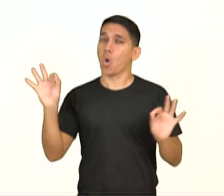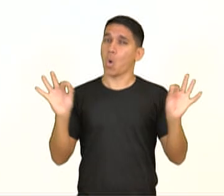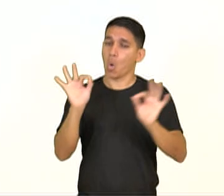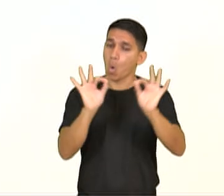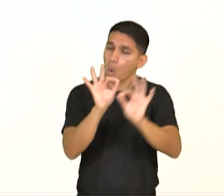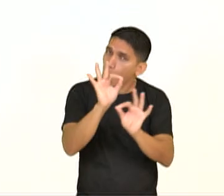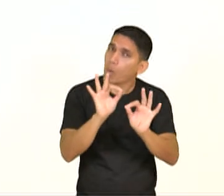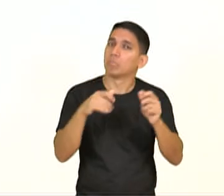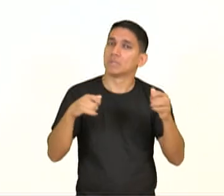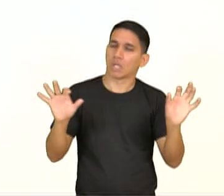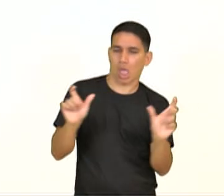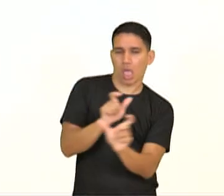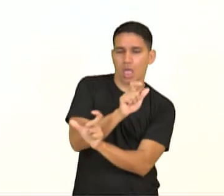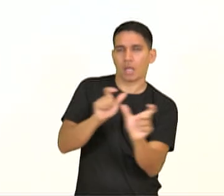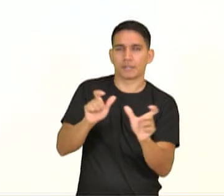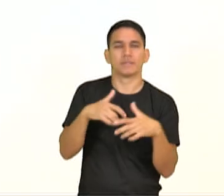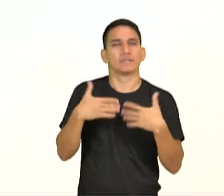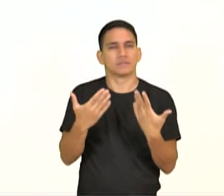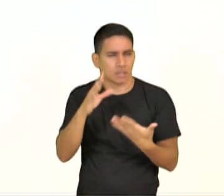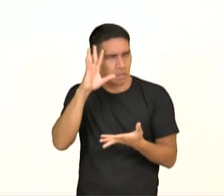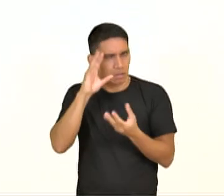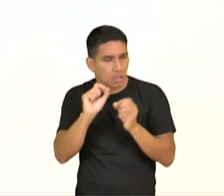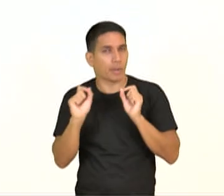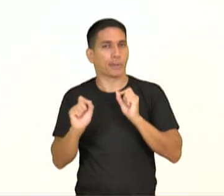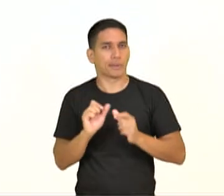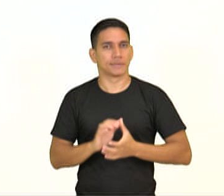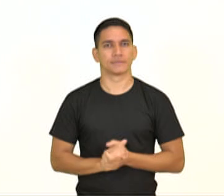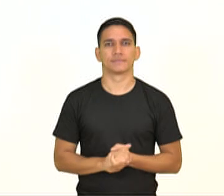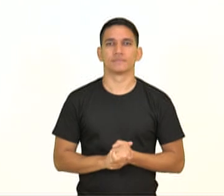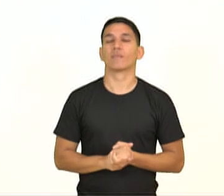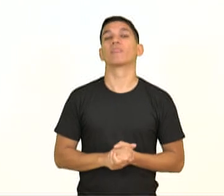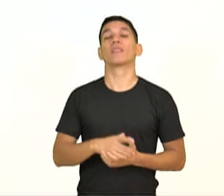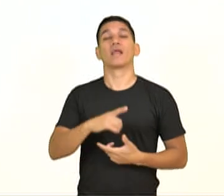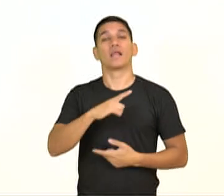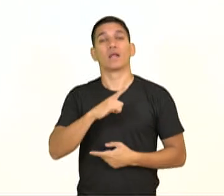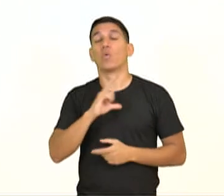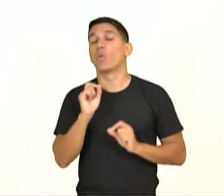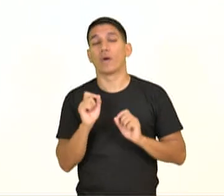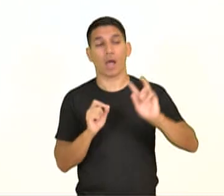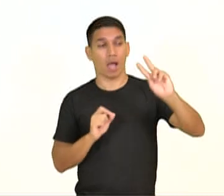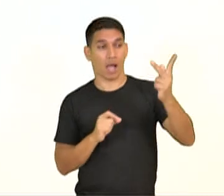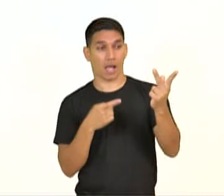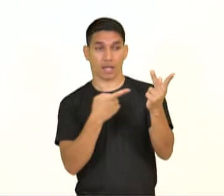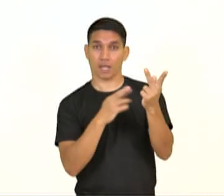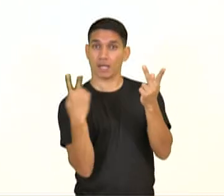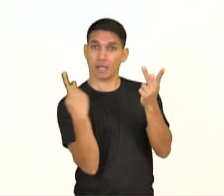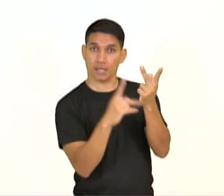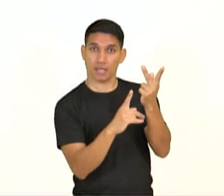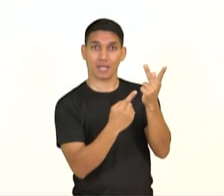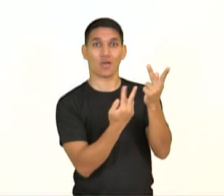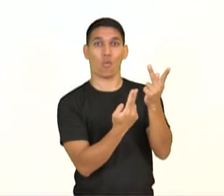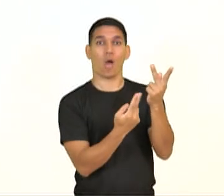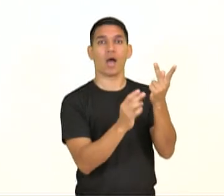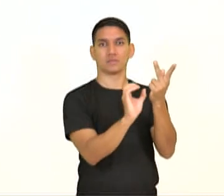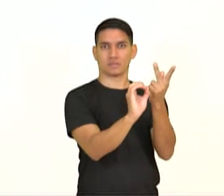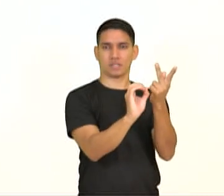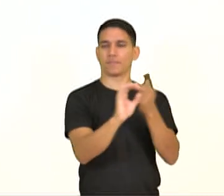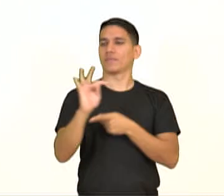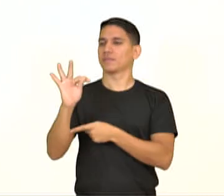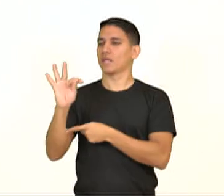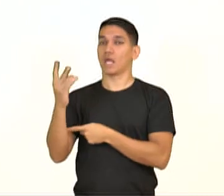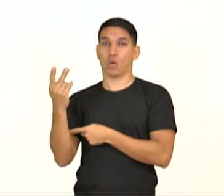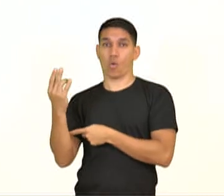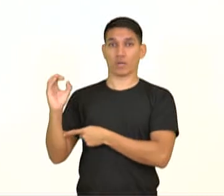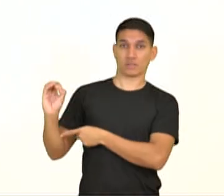reorganizá-la, né? E considerando que, né, o h é igual a zero e o t é igual a